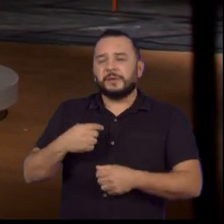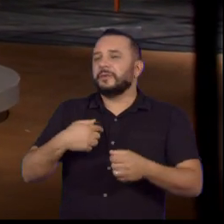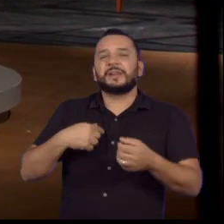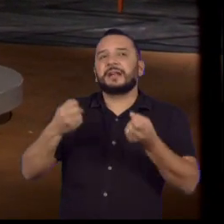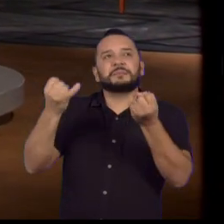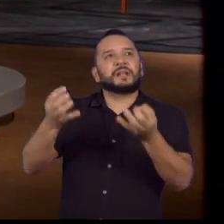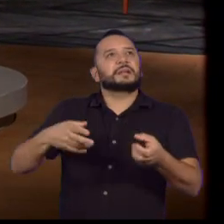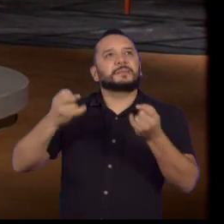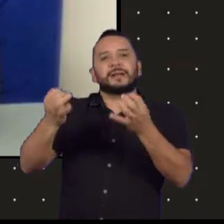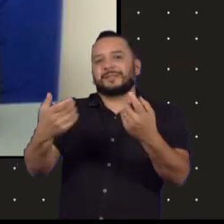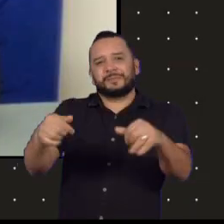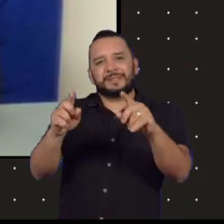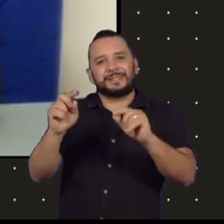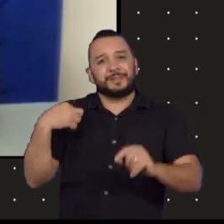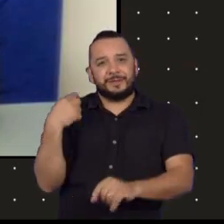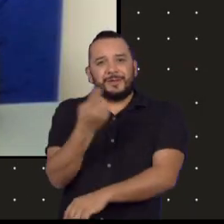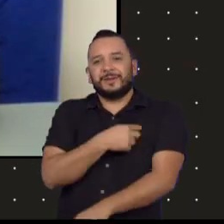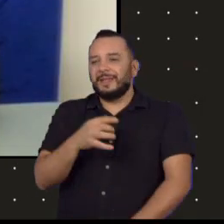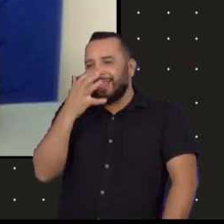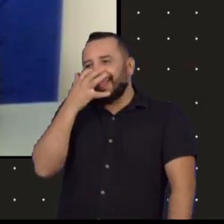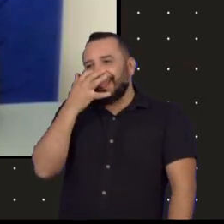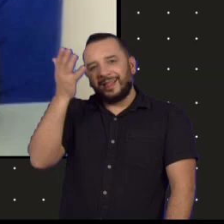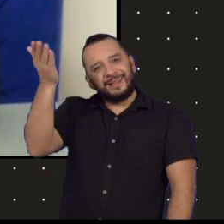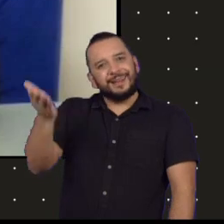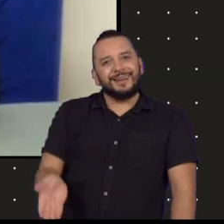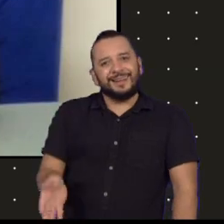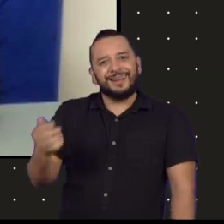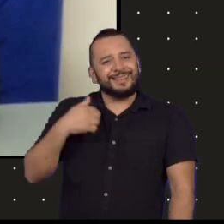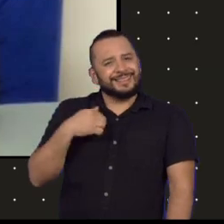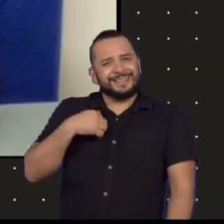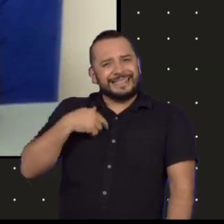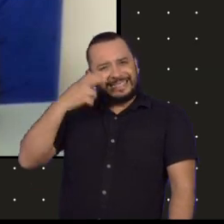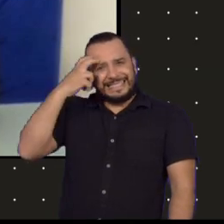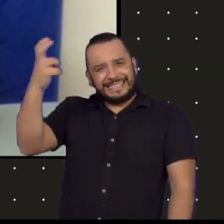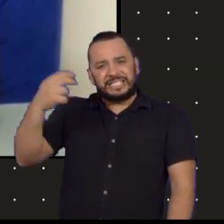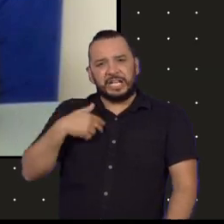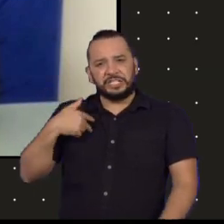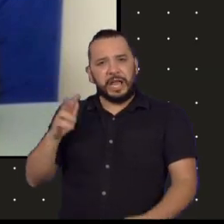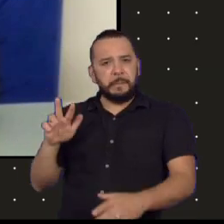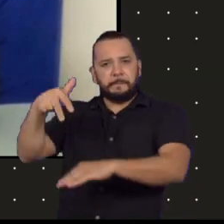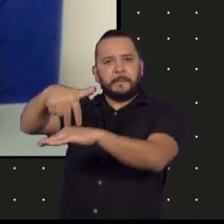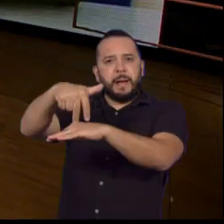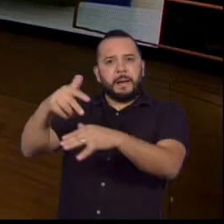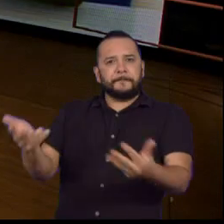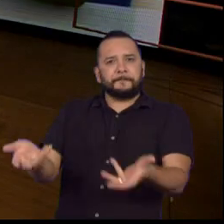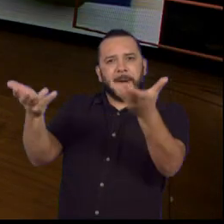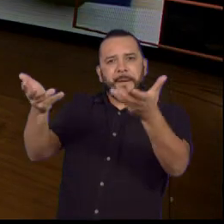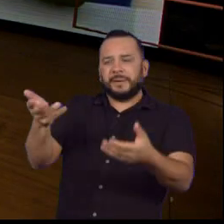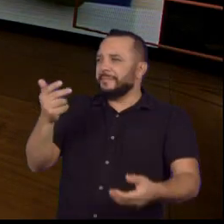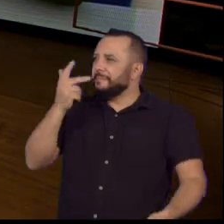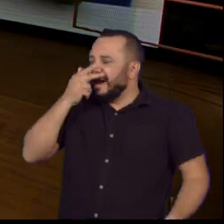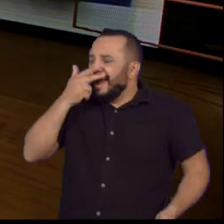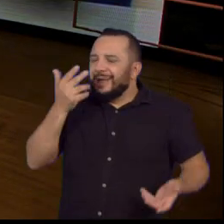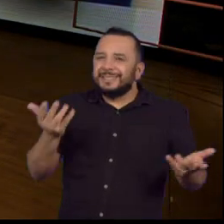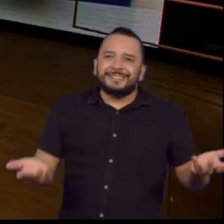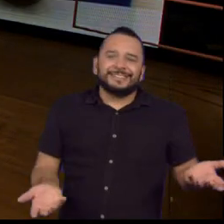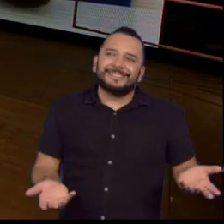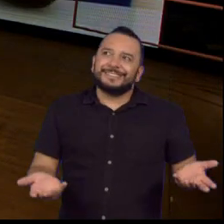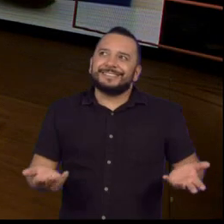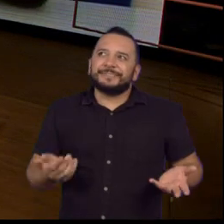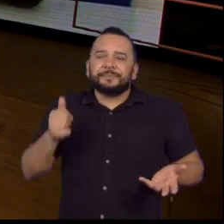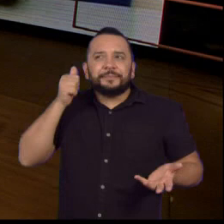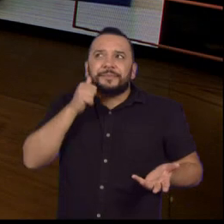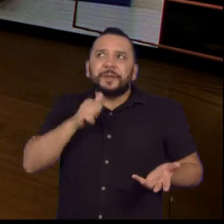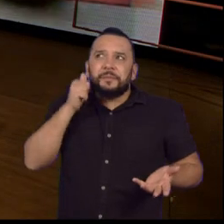e ficamos todos fascinados, né, com o poder cênico dela, o poder físico dela, né? Ela é uma mulher